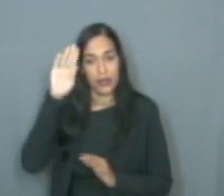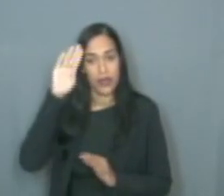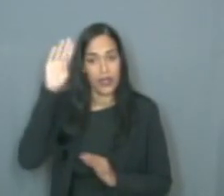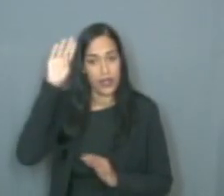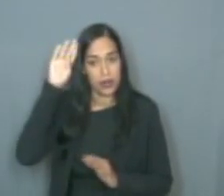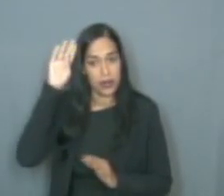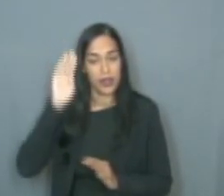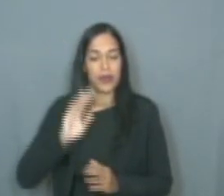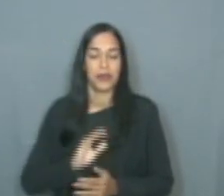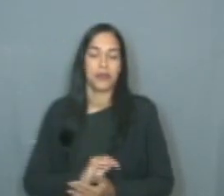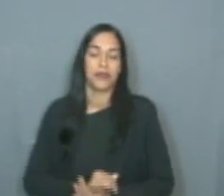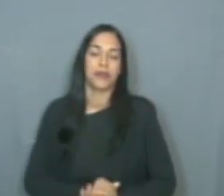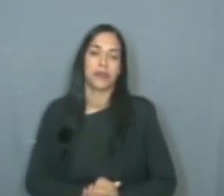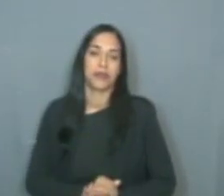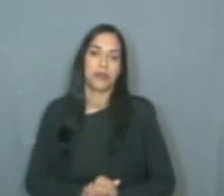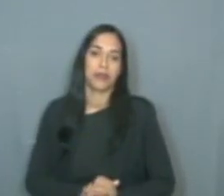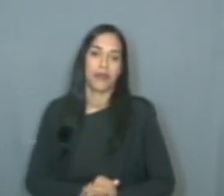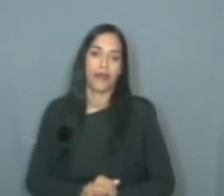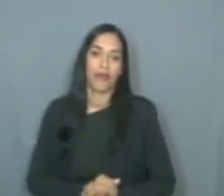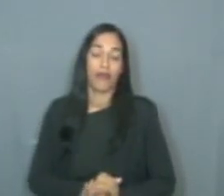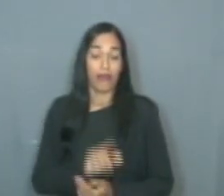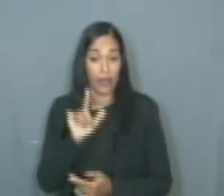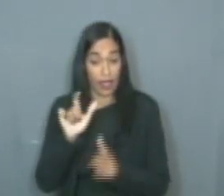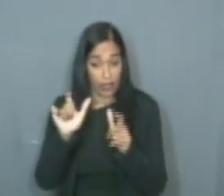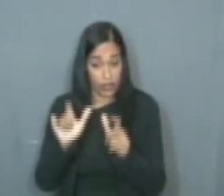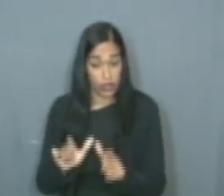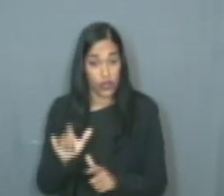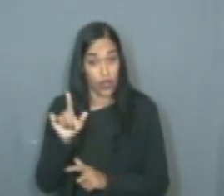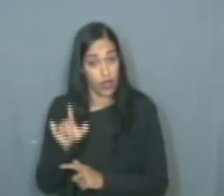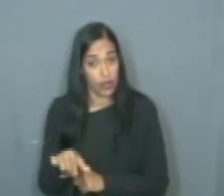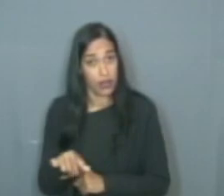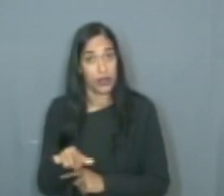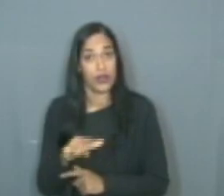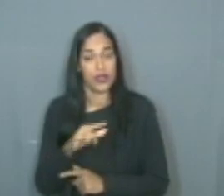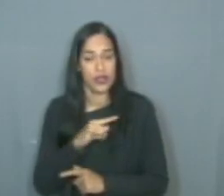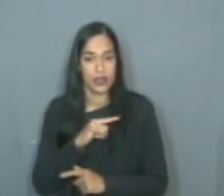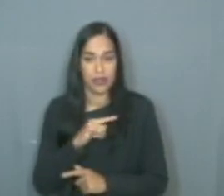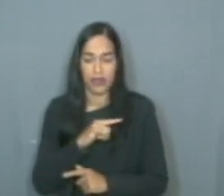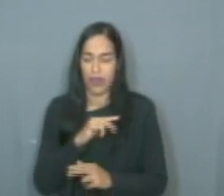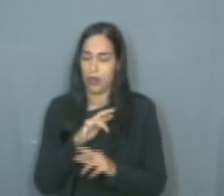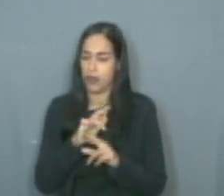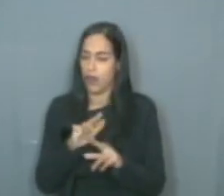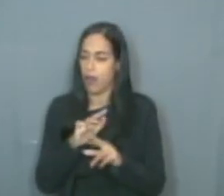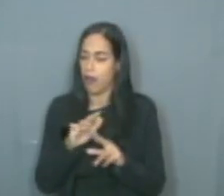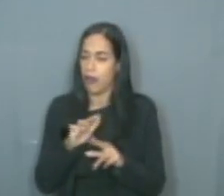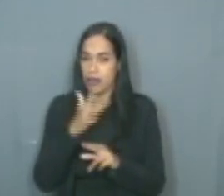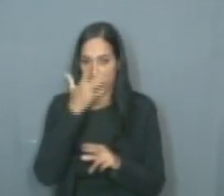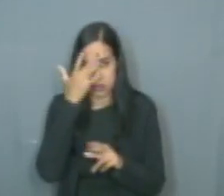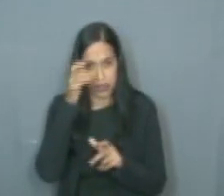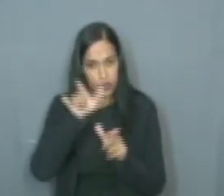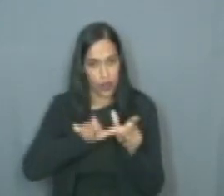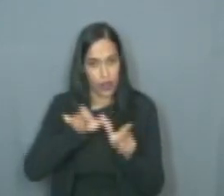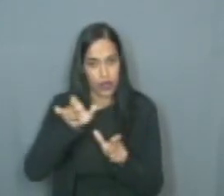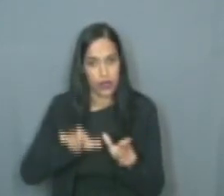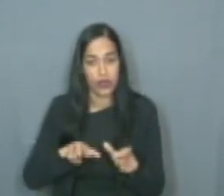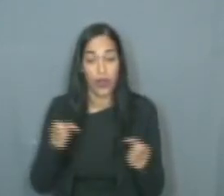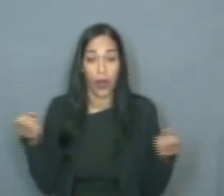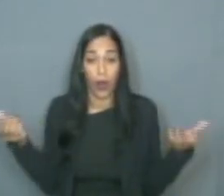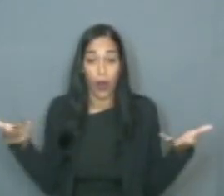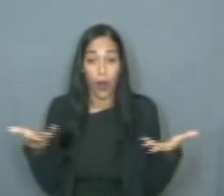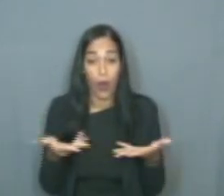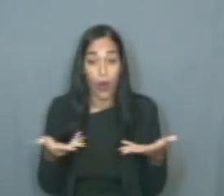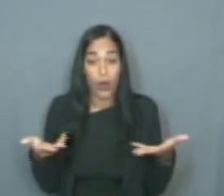de letras. Nesta academia de letras, passaram grandes nomes. Estão lá hoje